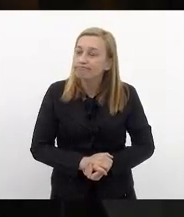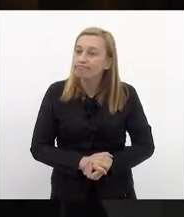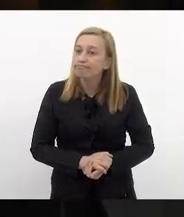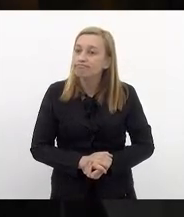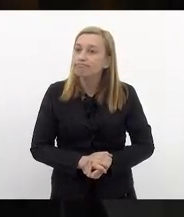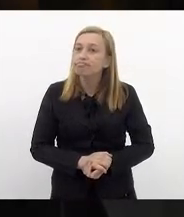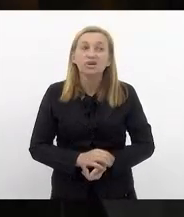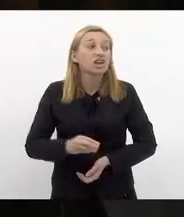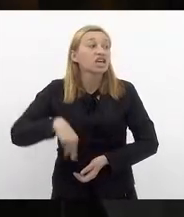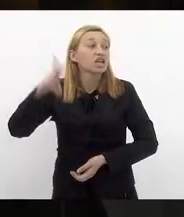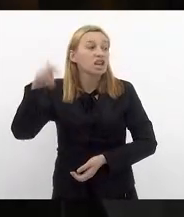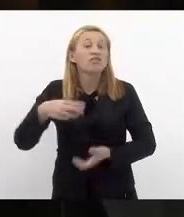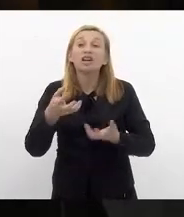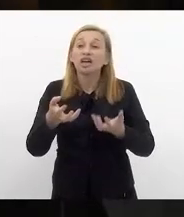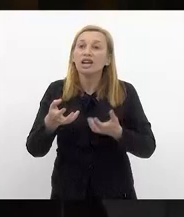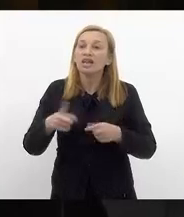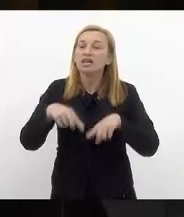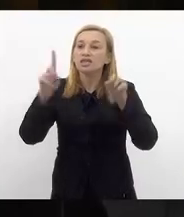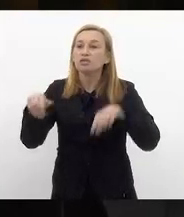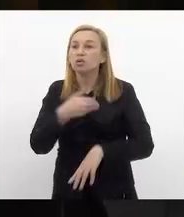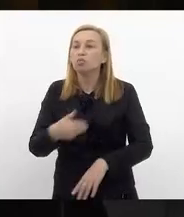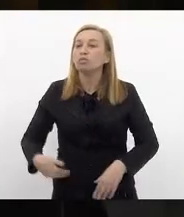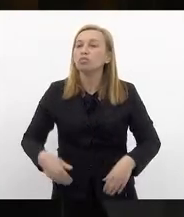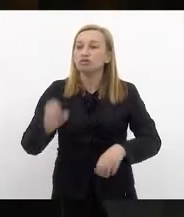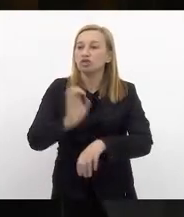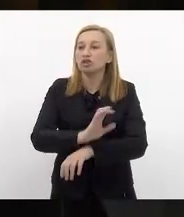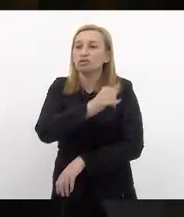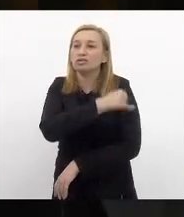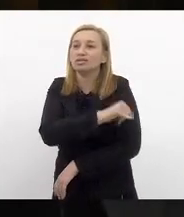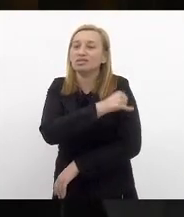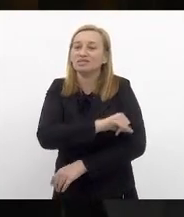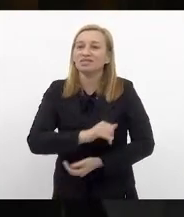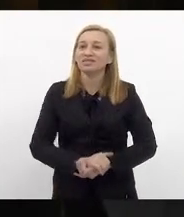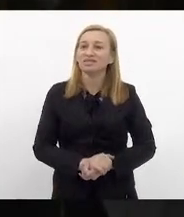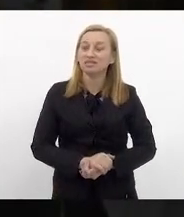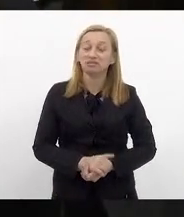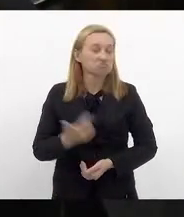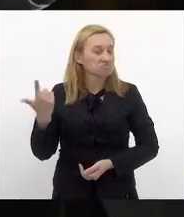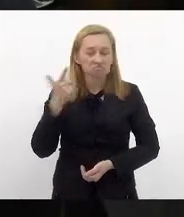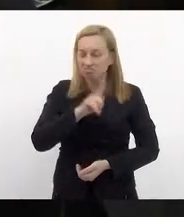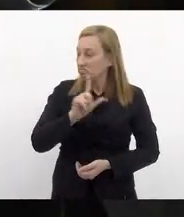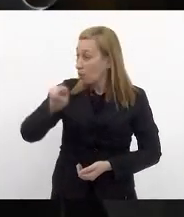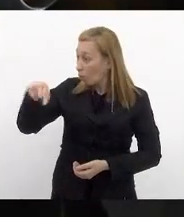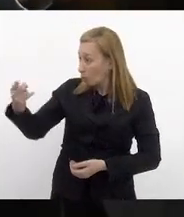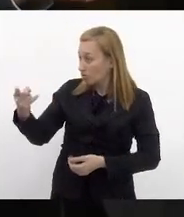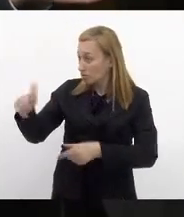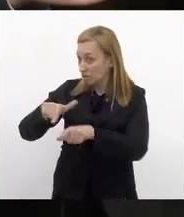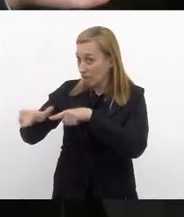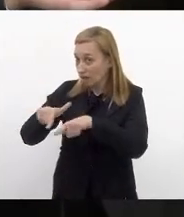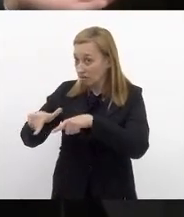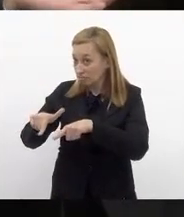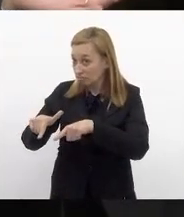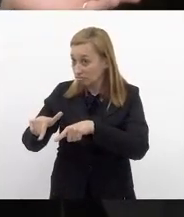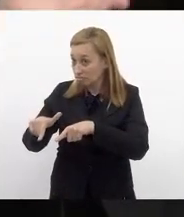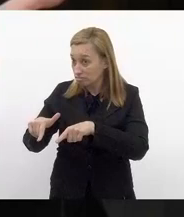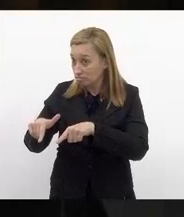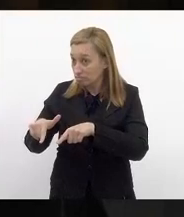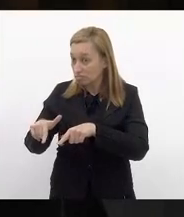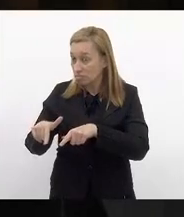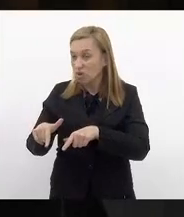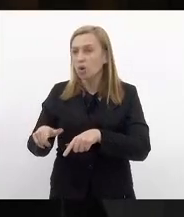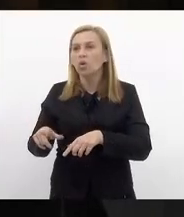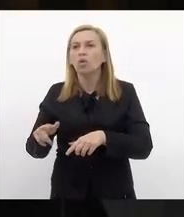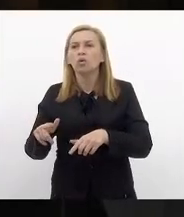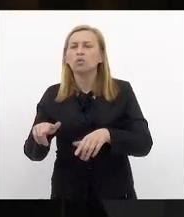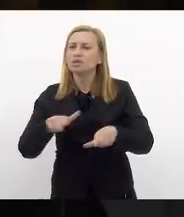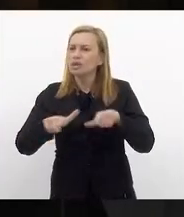Quem vai querer ser servidor público do Estado do Rio de Janeiro? Quem não conseguiu outros empregos? O